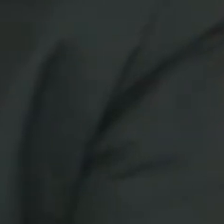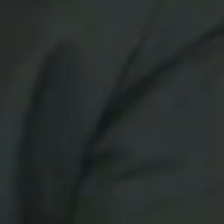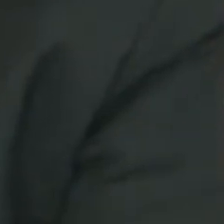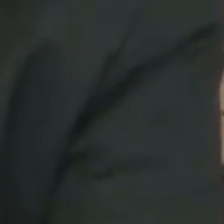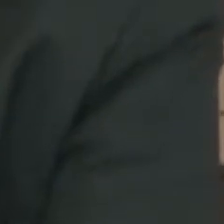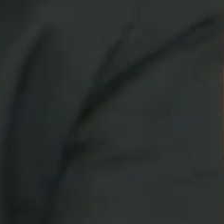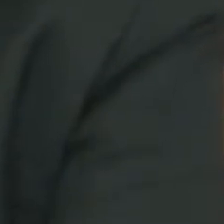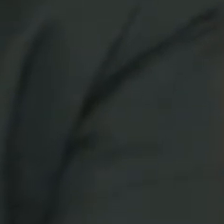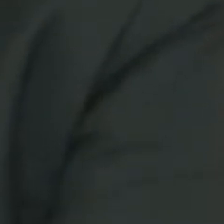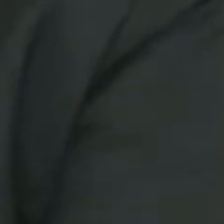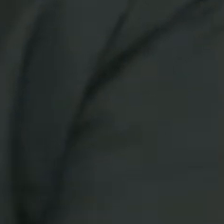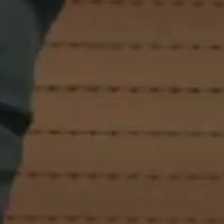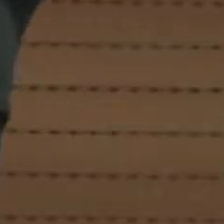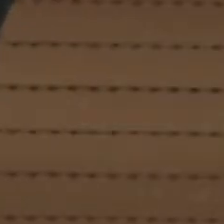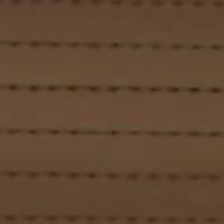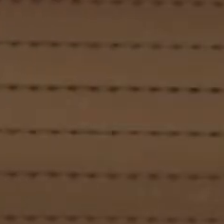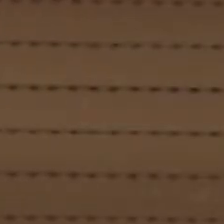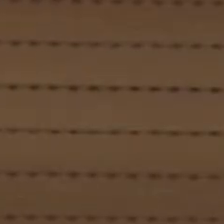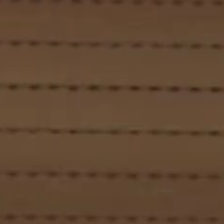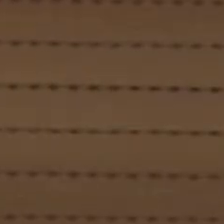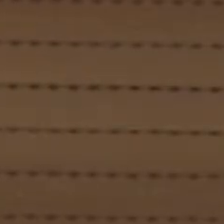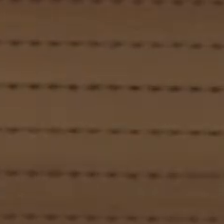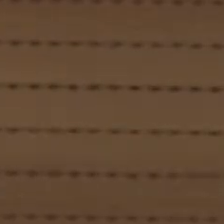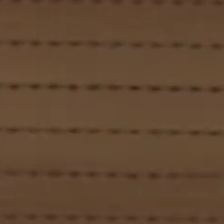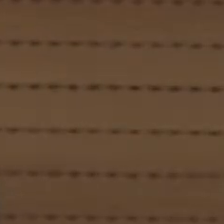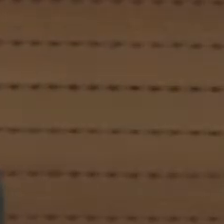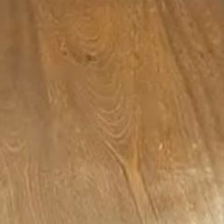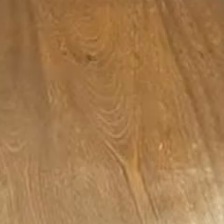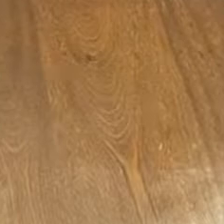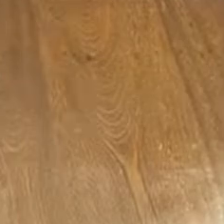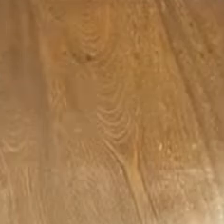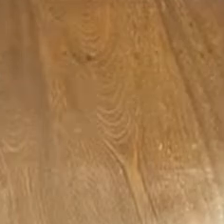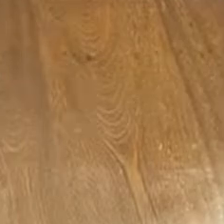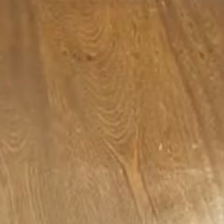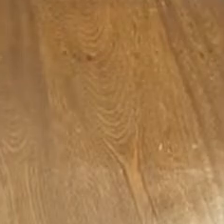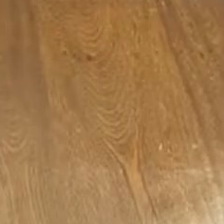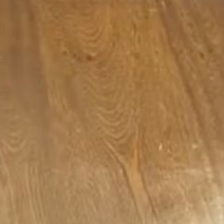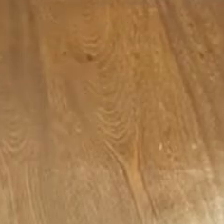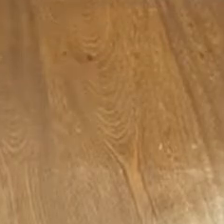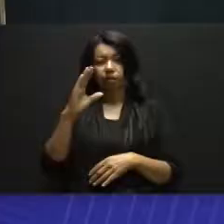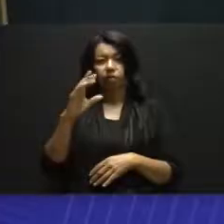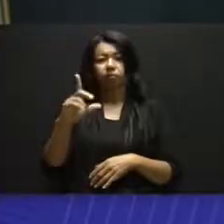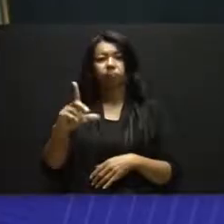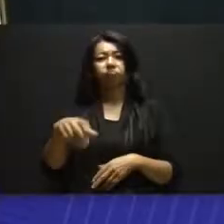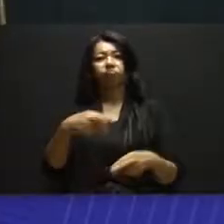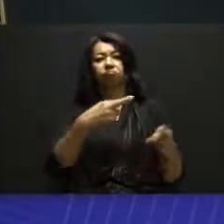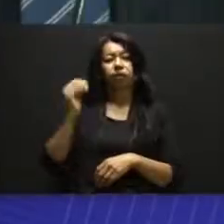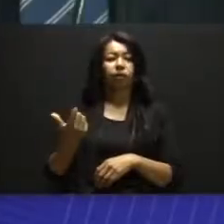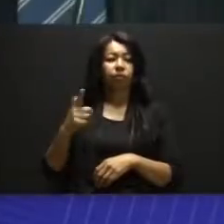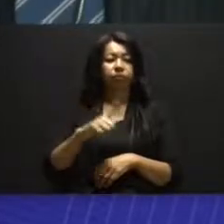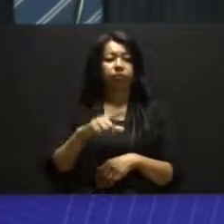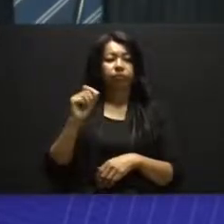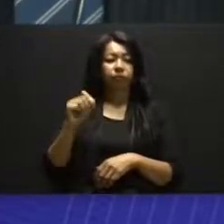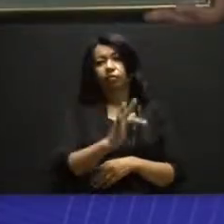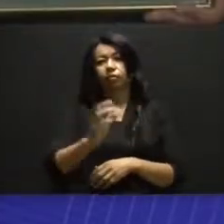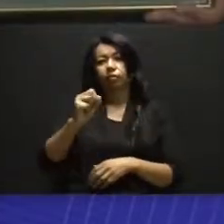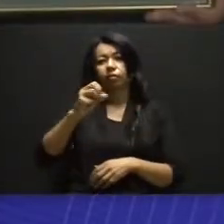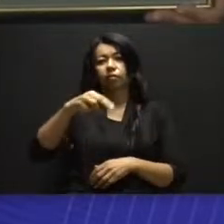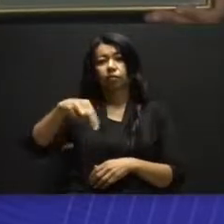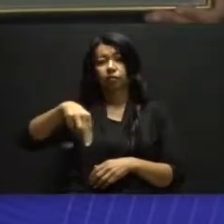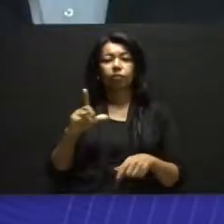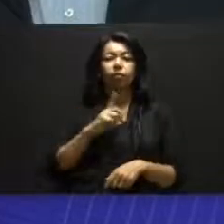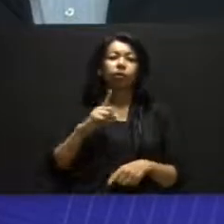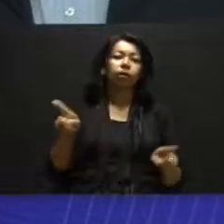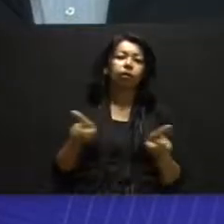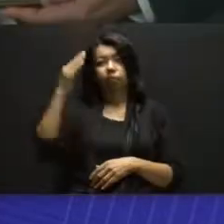por conduzir a cerimônia e coube à maurício campina ser o orador e um dos homenageados foram mais de 10 homenagens a pessoas e